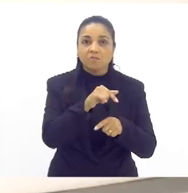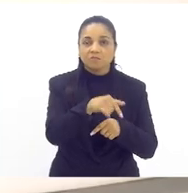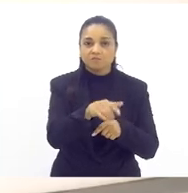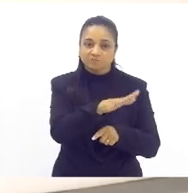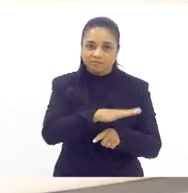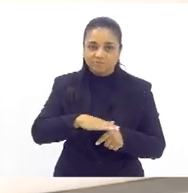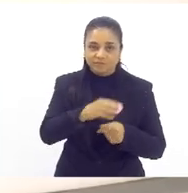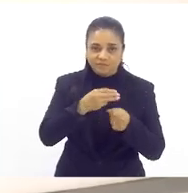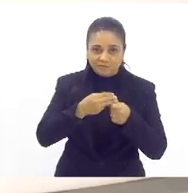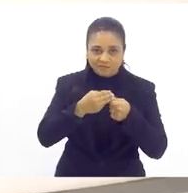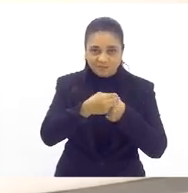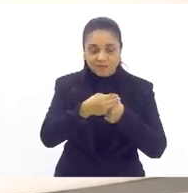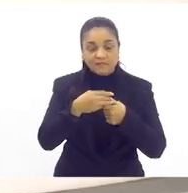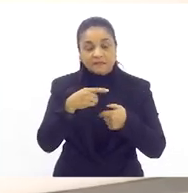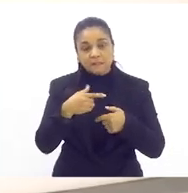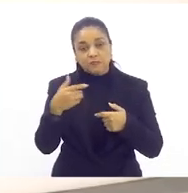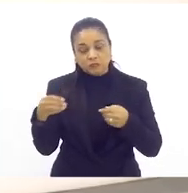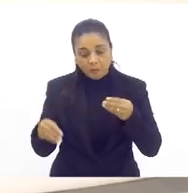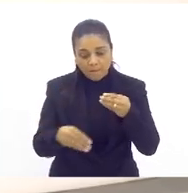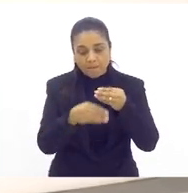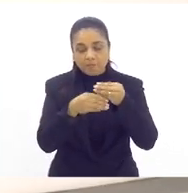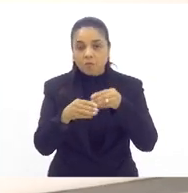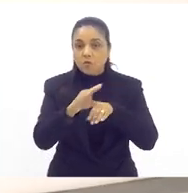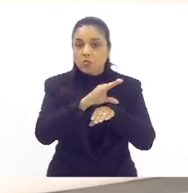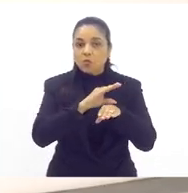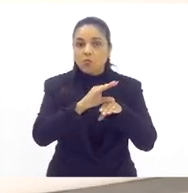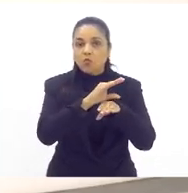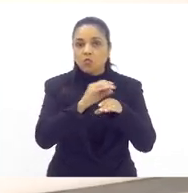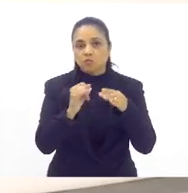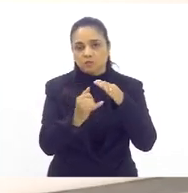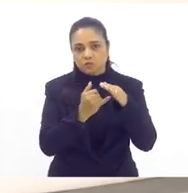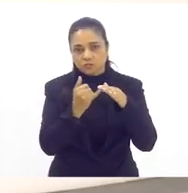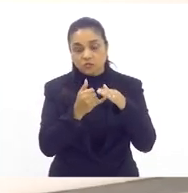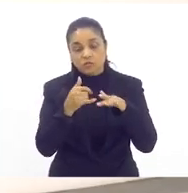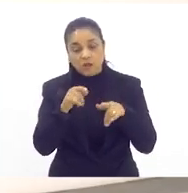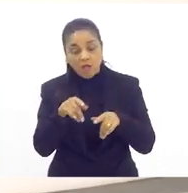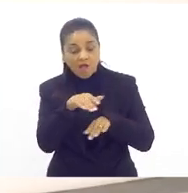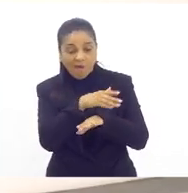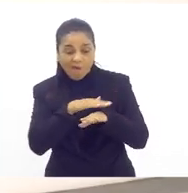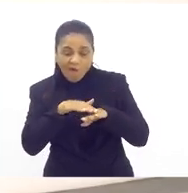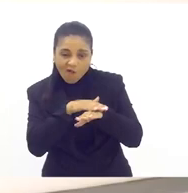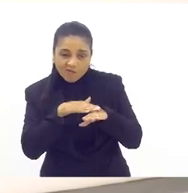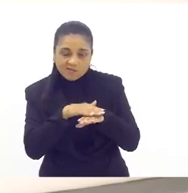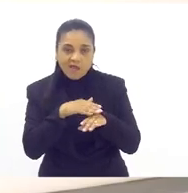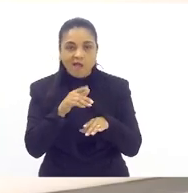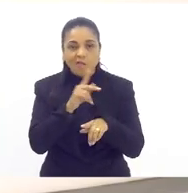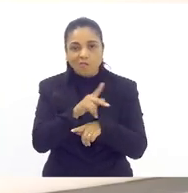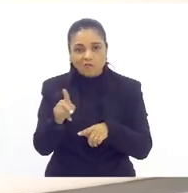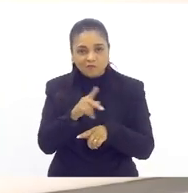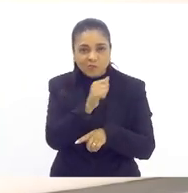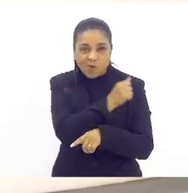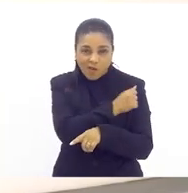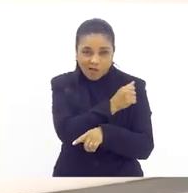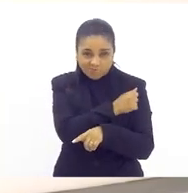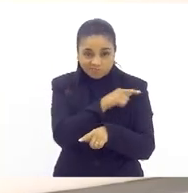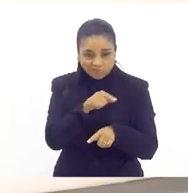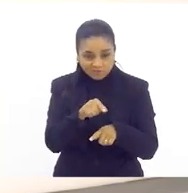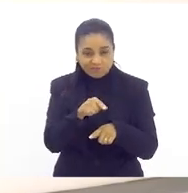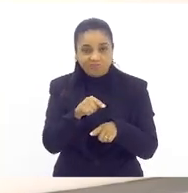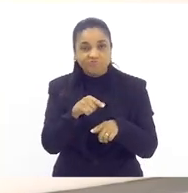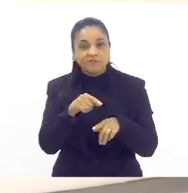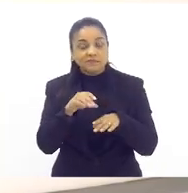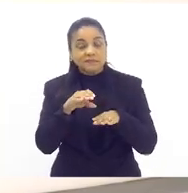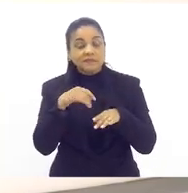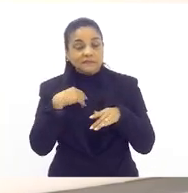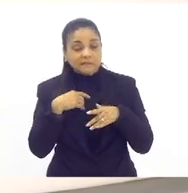novos cursos para instituição né a gente conseguiu lá conversar com os professores e os alunos há uma simpatia muito grande pelos